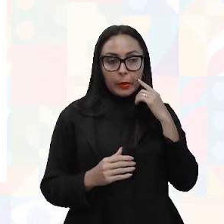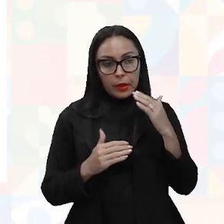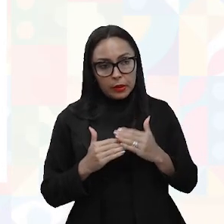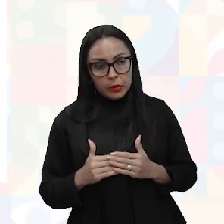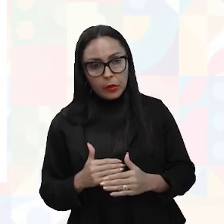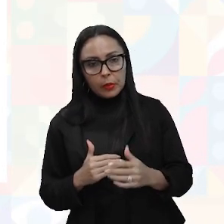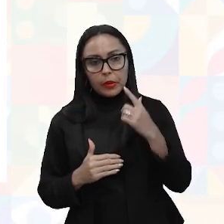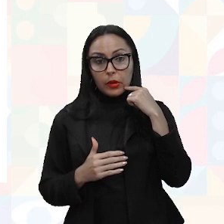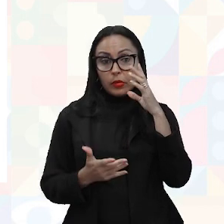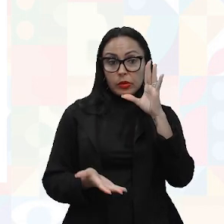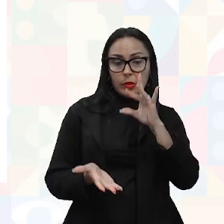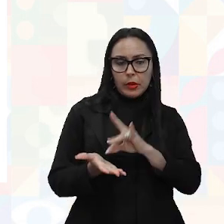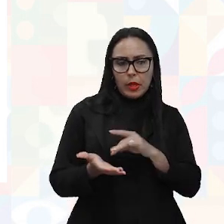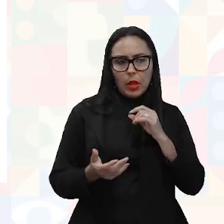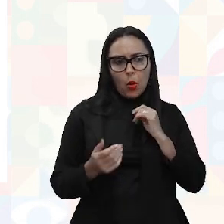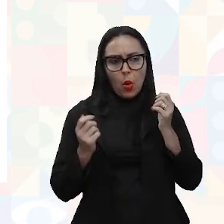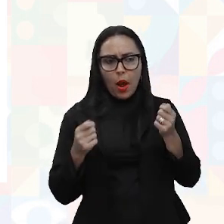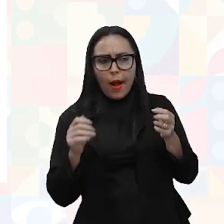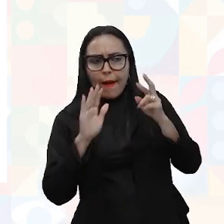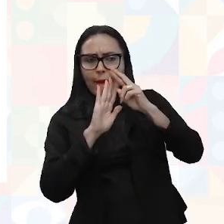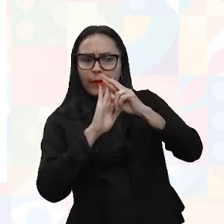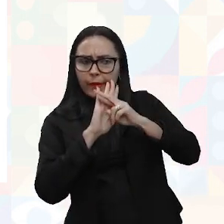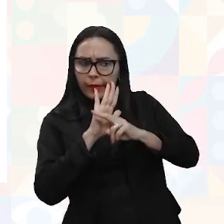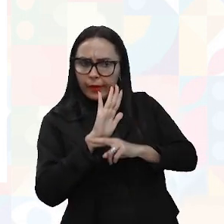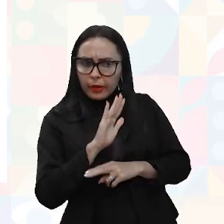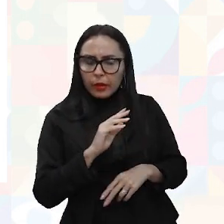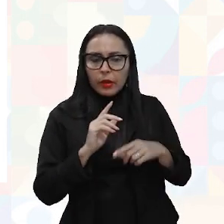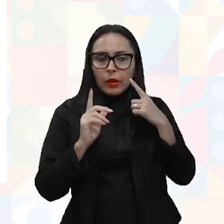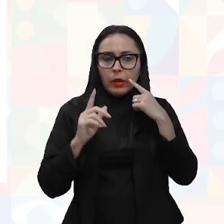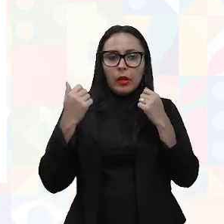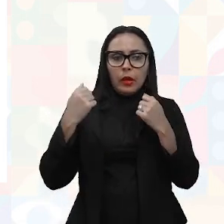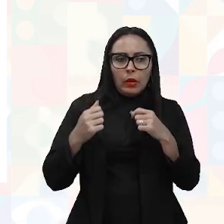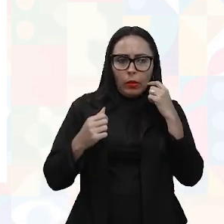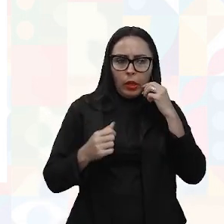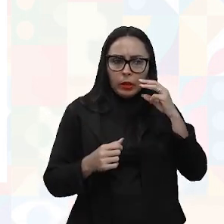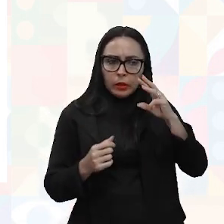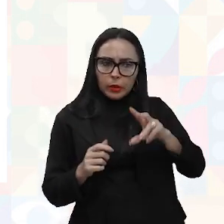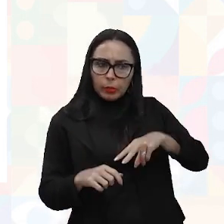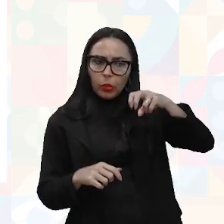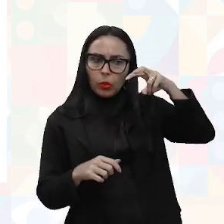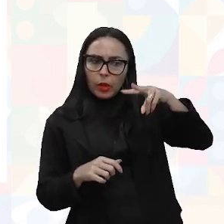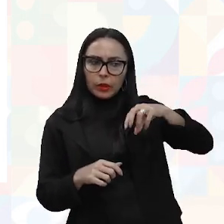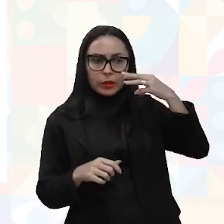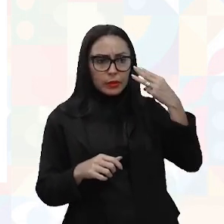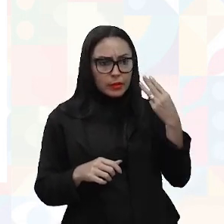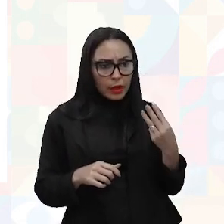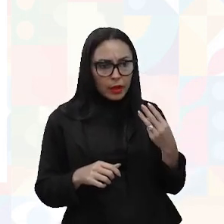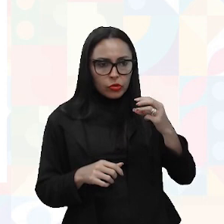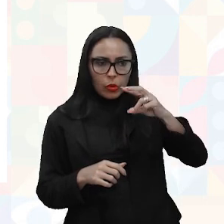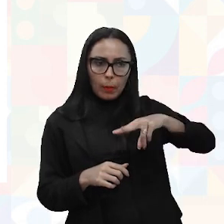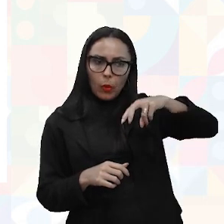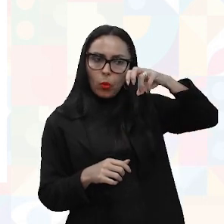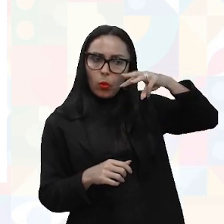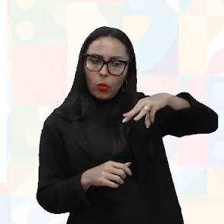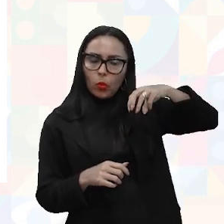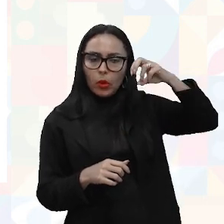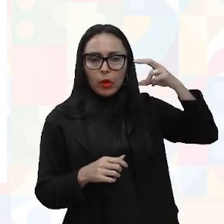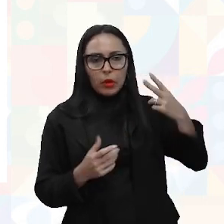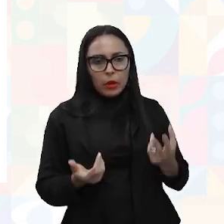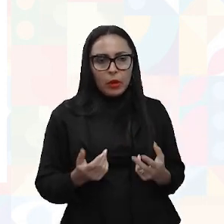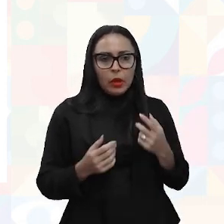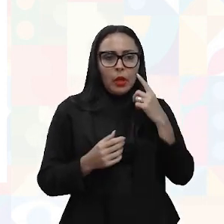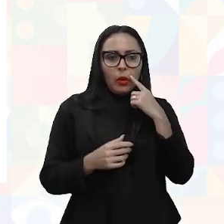que eu estabeleço em pular corda uma regra, então, tipo, você tem que dar 3 pulos para o lado direito e 3 para o lado esquerdo. Já e